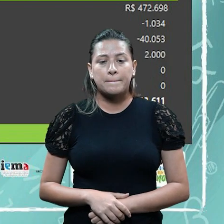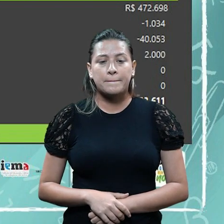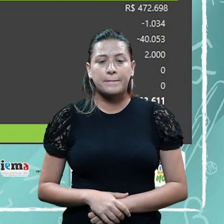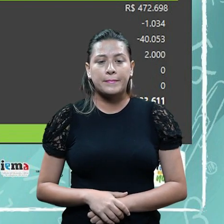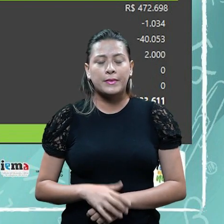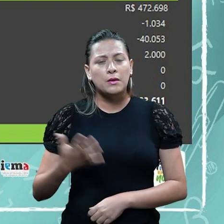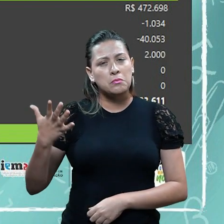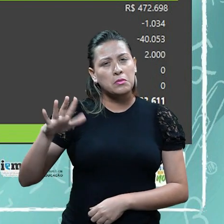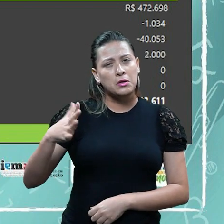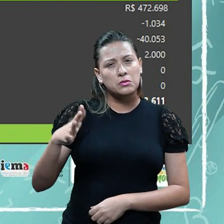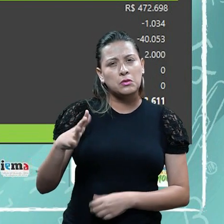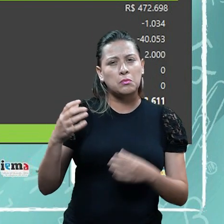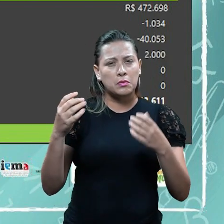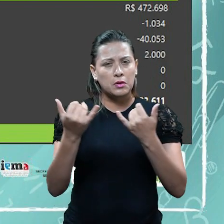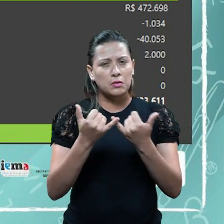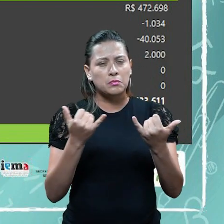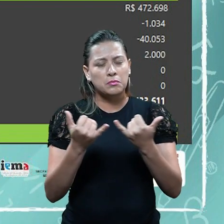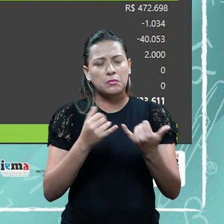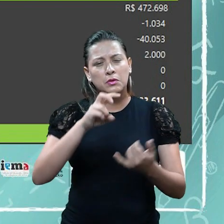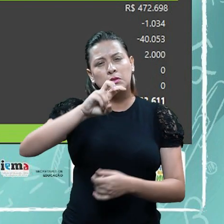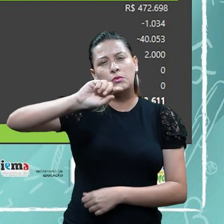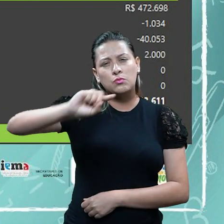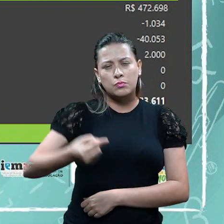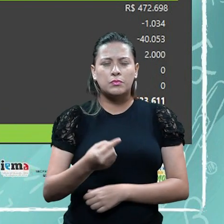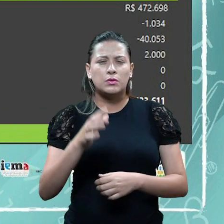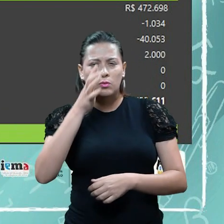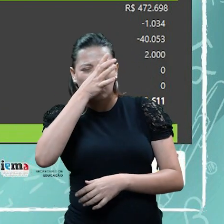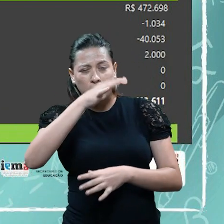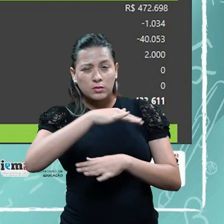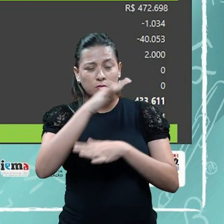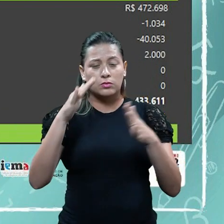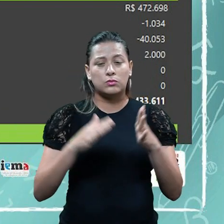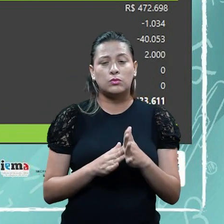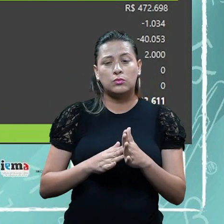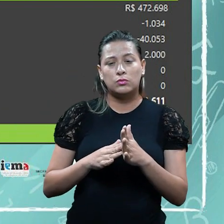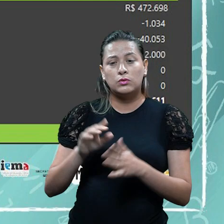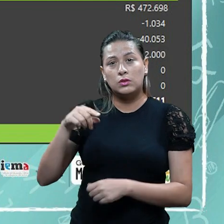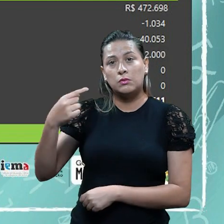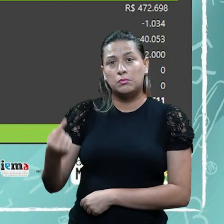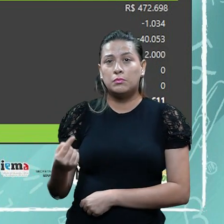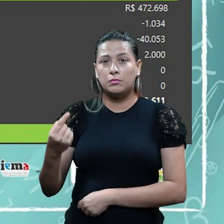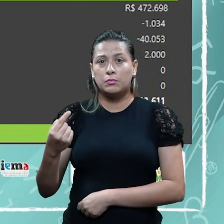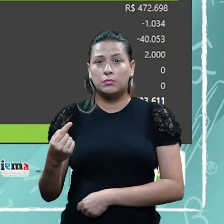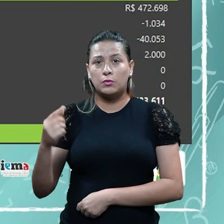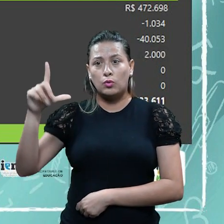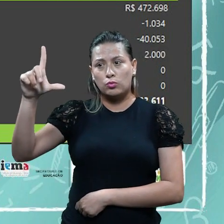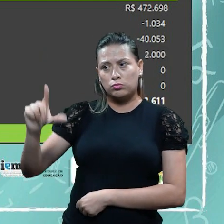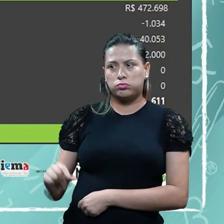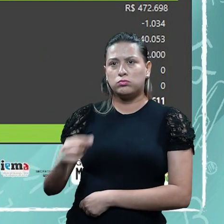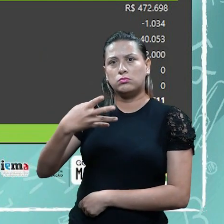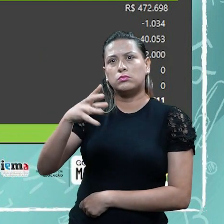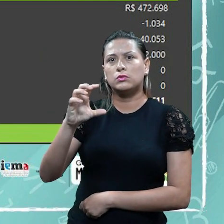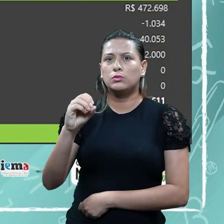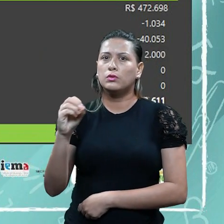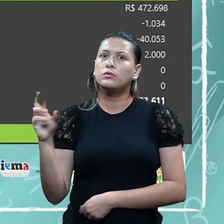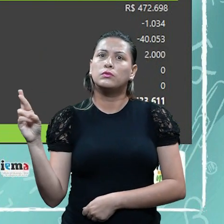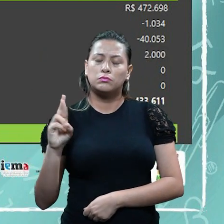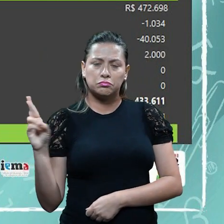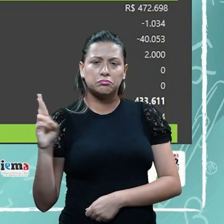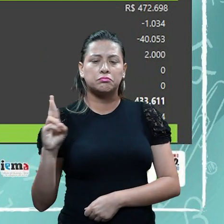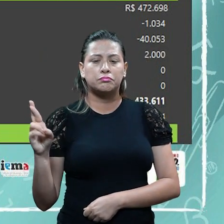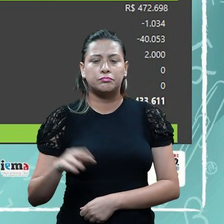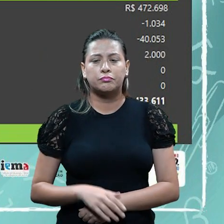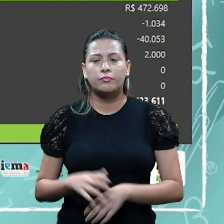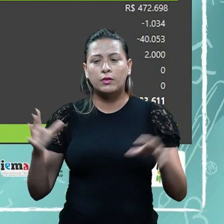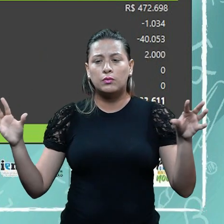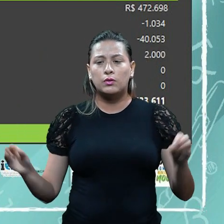proporção de 5 mil, certo? E agora houve uma variação muito brusca, que caiu o quê? Para 400. Então, a gente vê